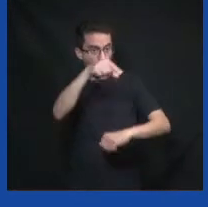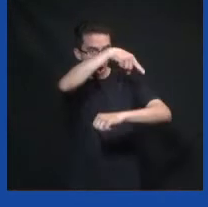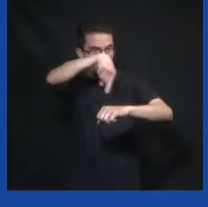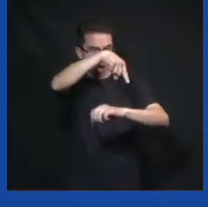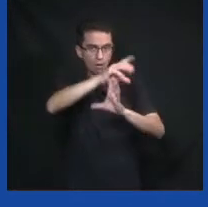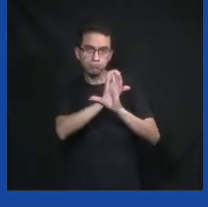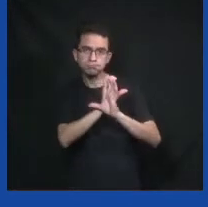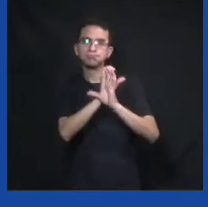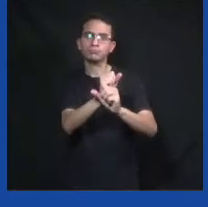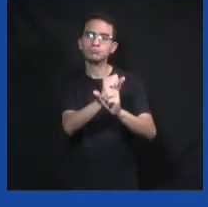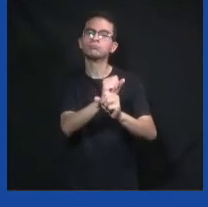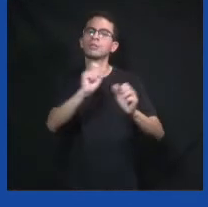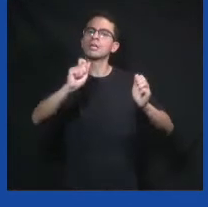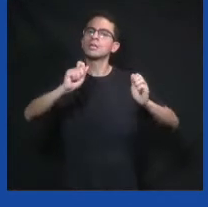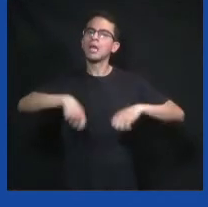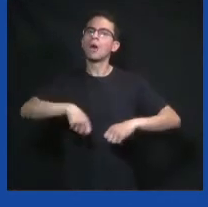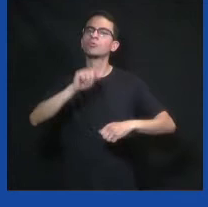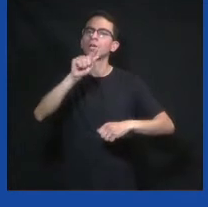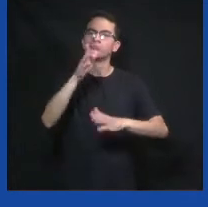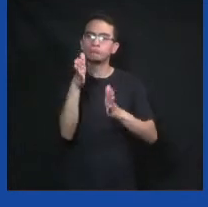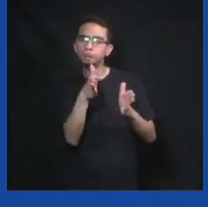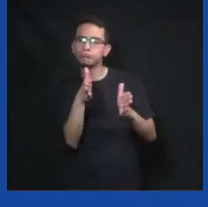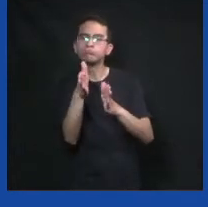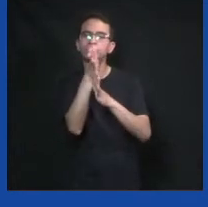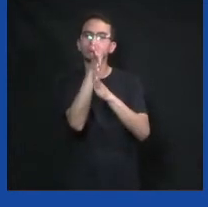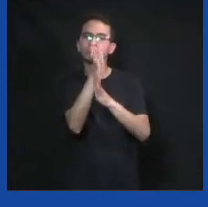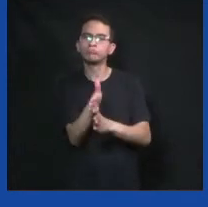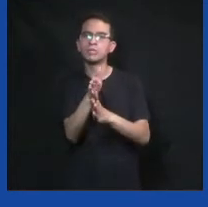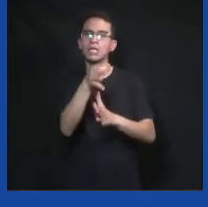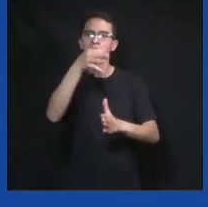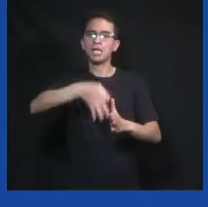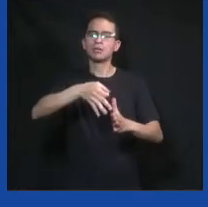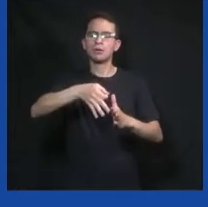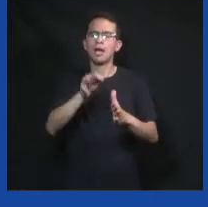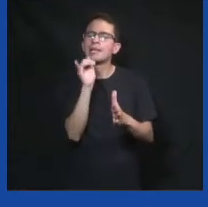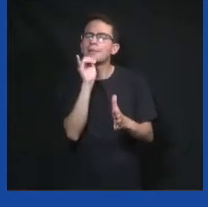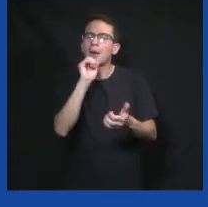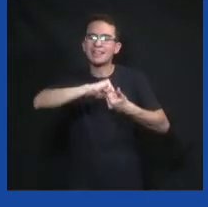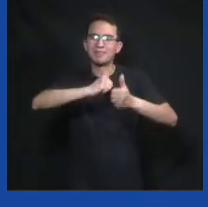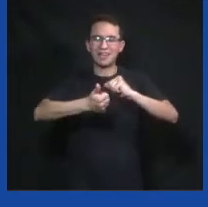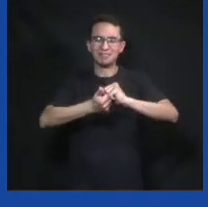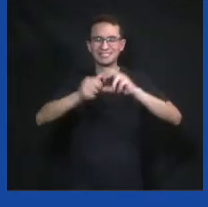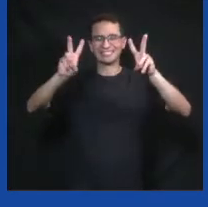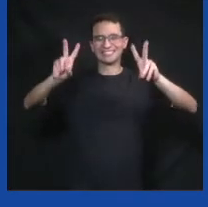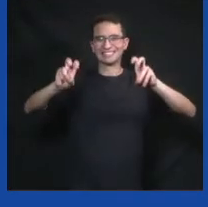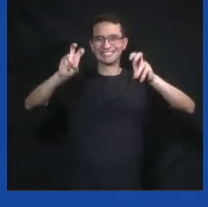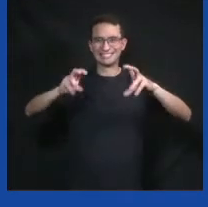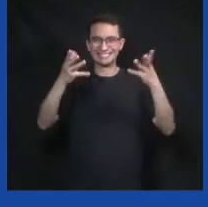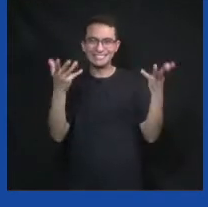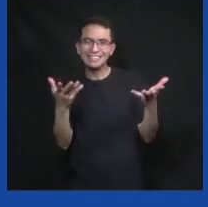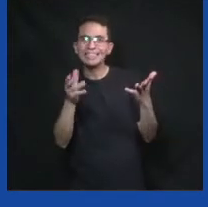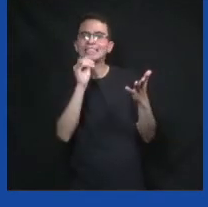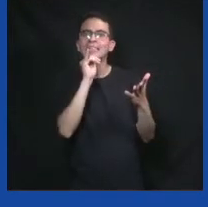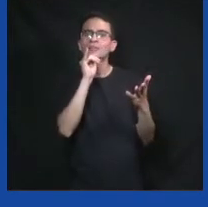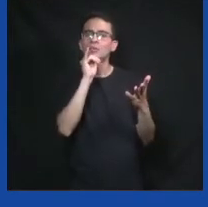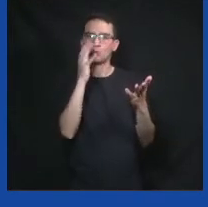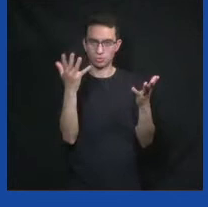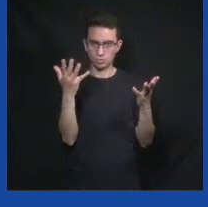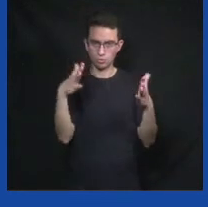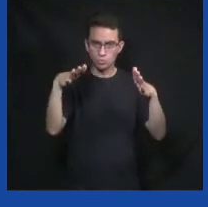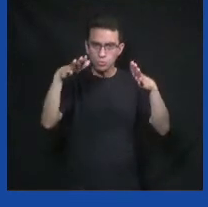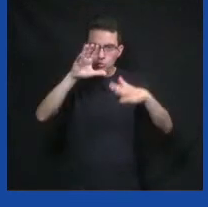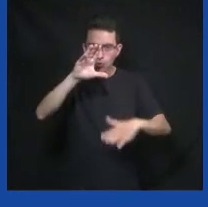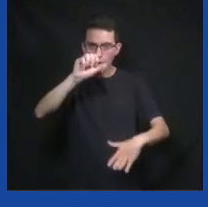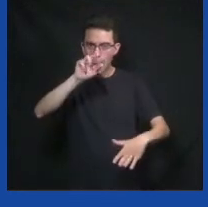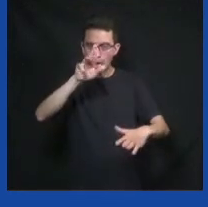em percursos, itinerários formativos personalizados, vamos dizer temáticos, né? Os alunos vão poder pegar uma parte da carga deles e escolher